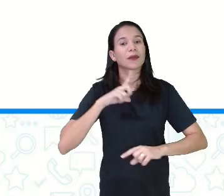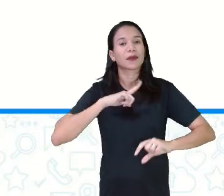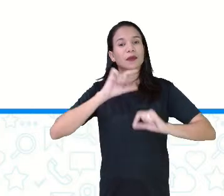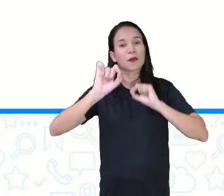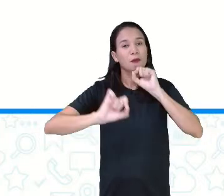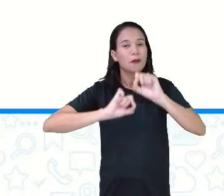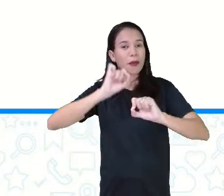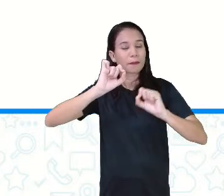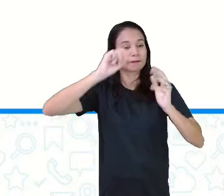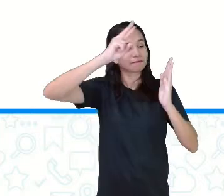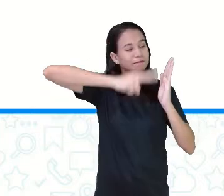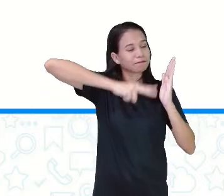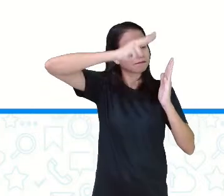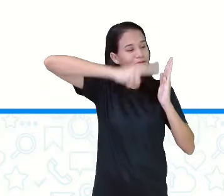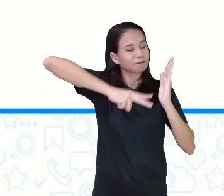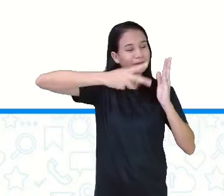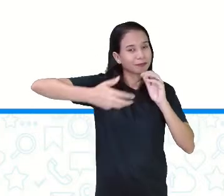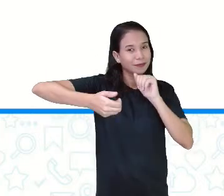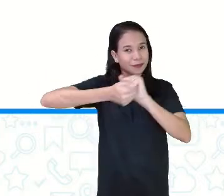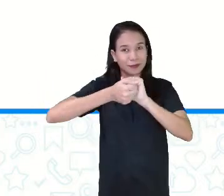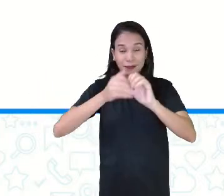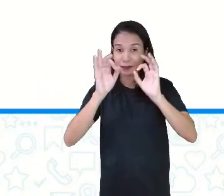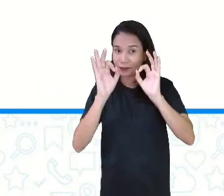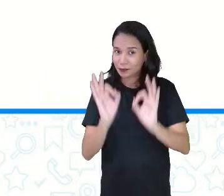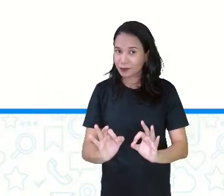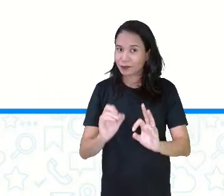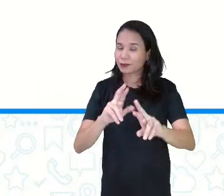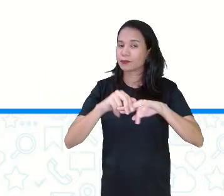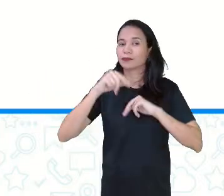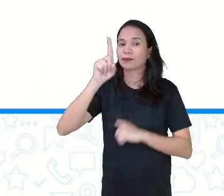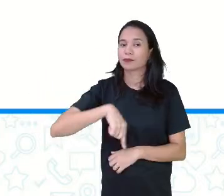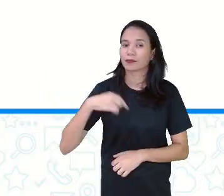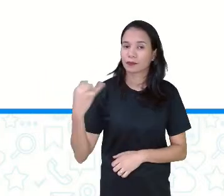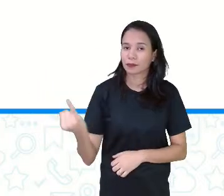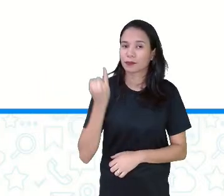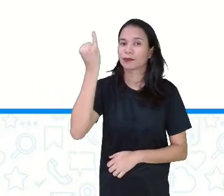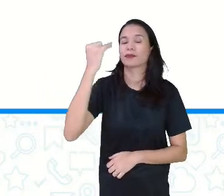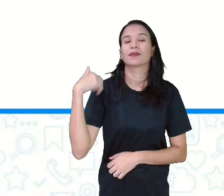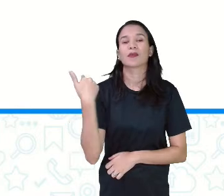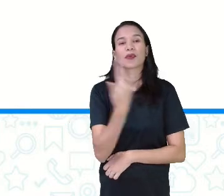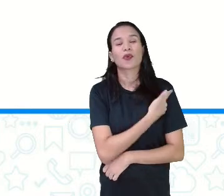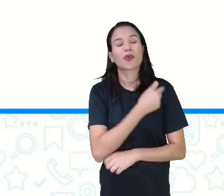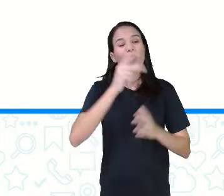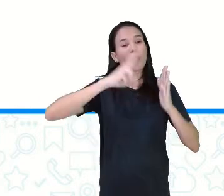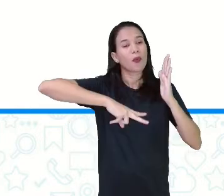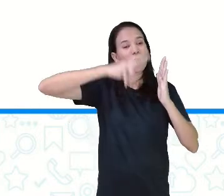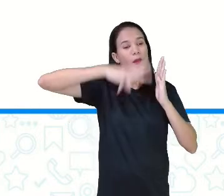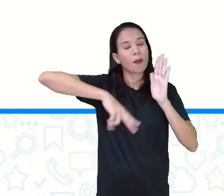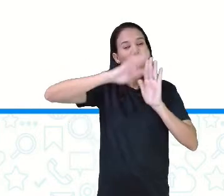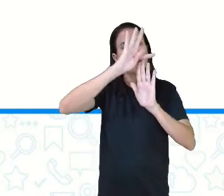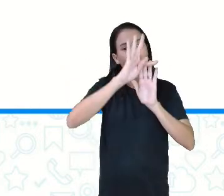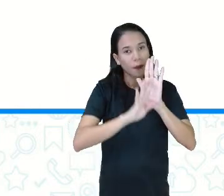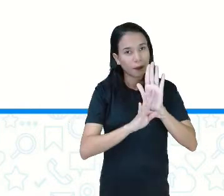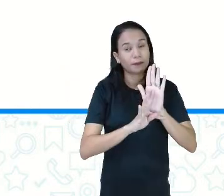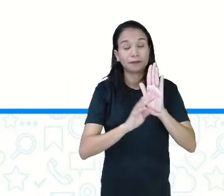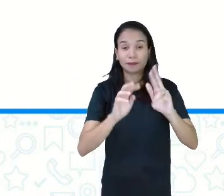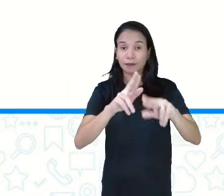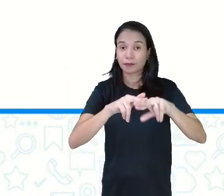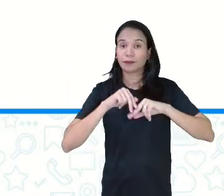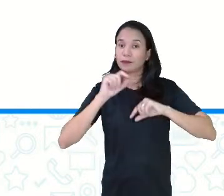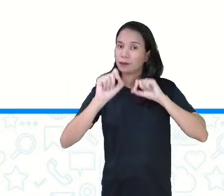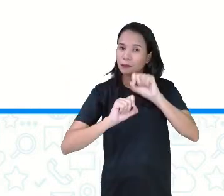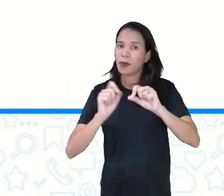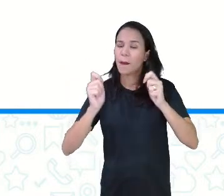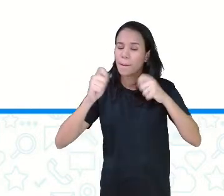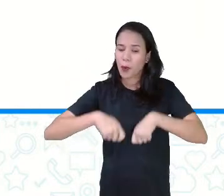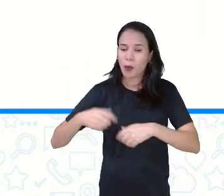começar com aquela leitura, né? Porque é importante. A gente vai fazer a leitura do texto e aí a gente